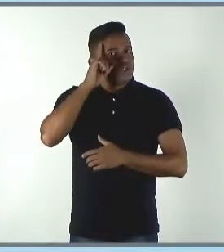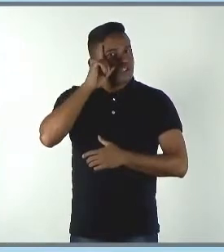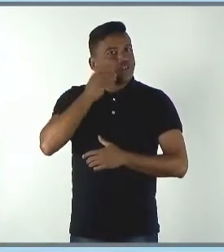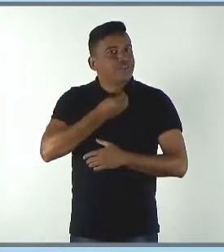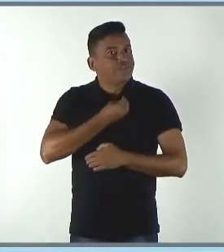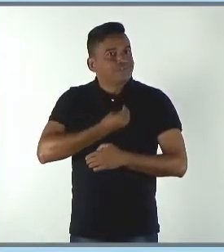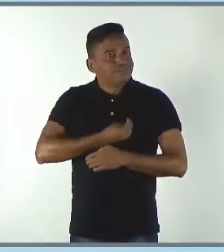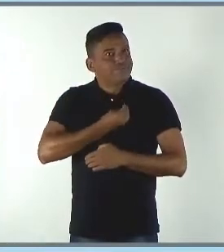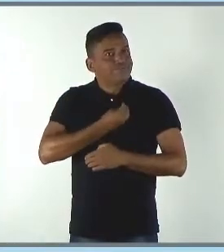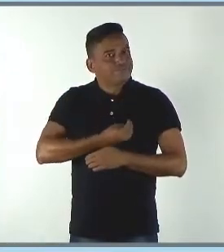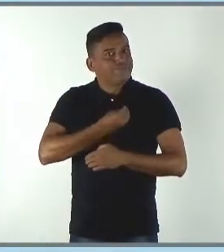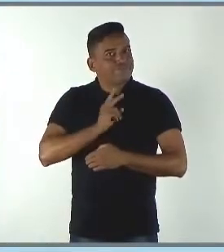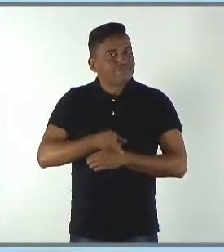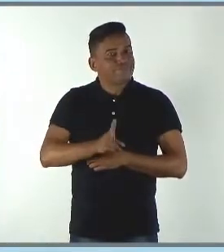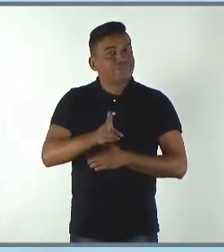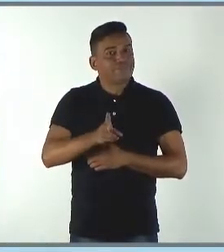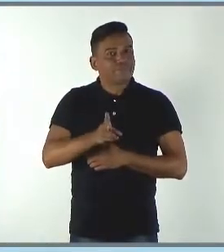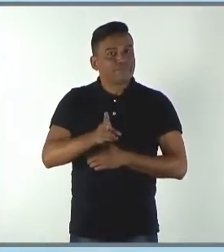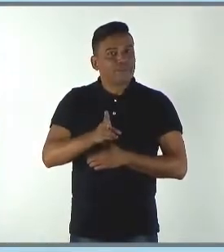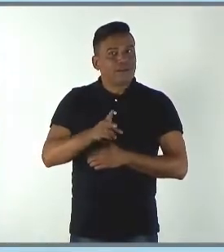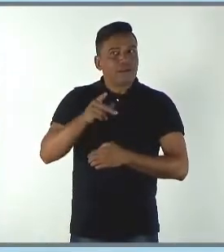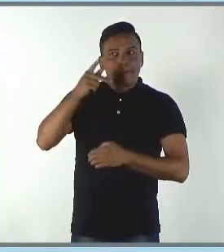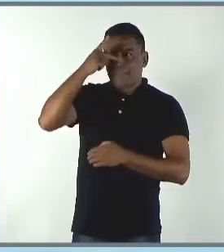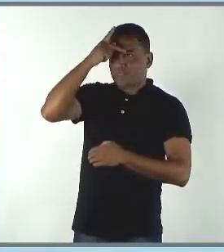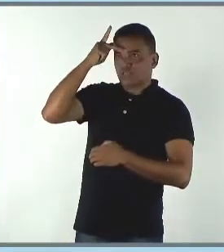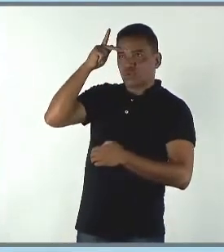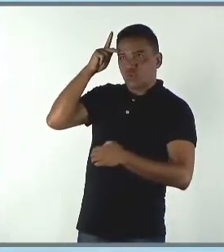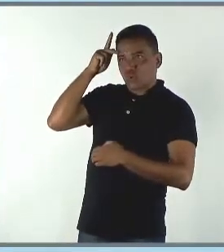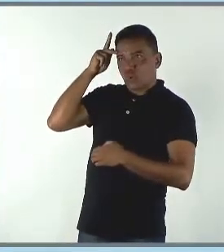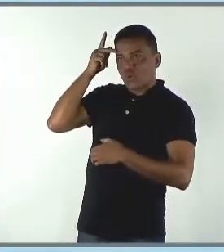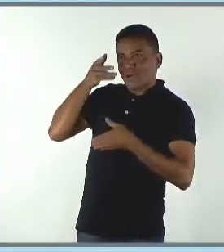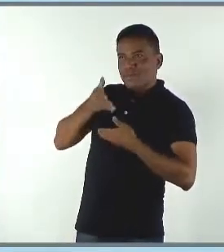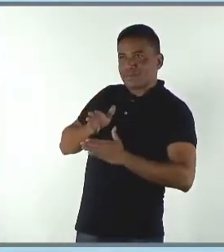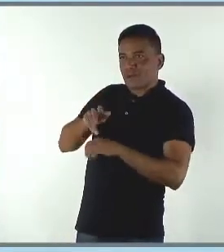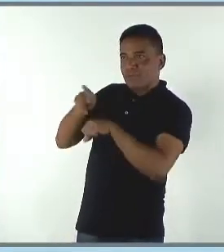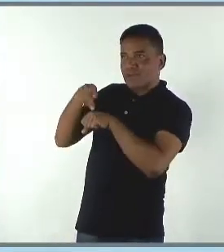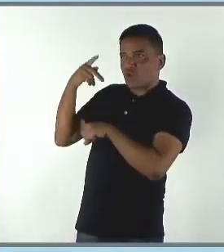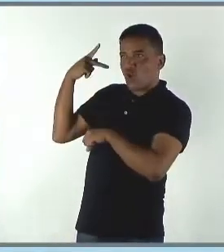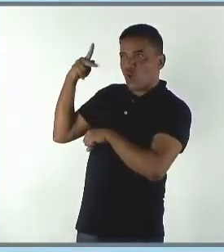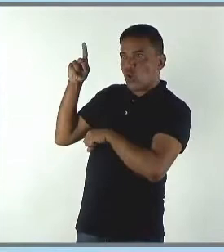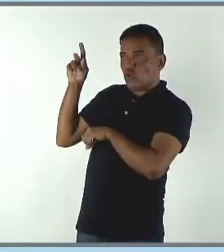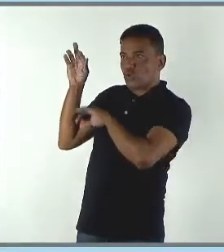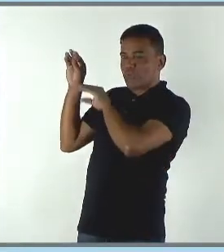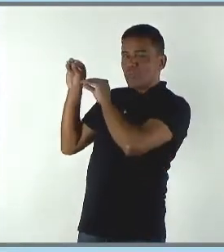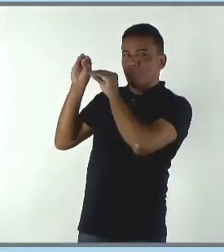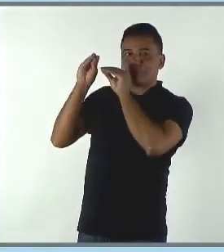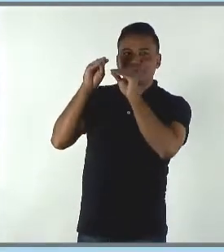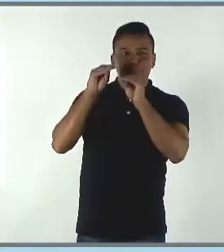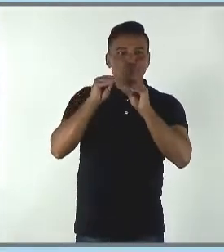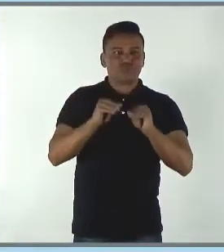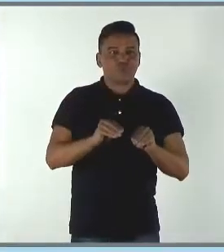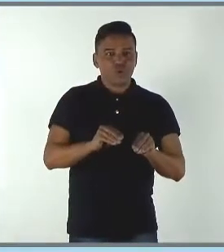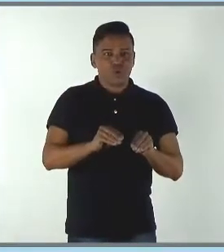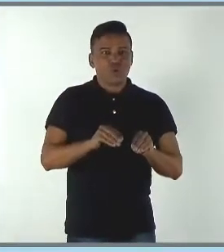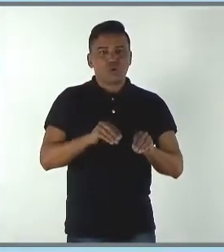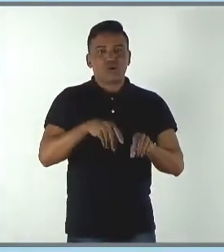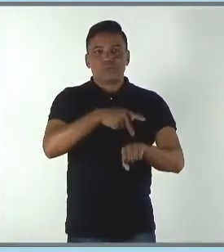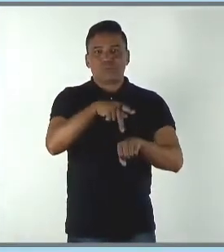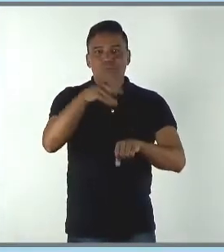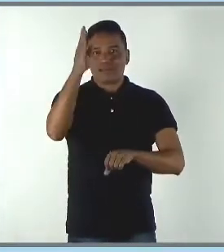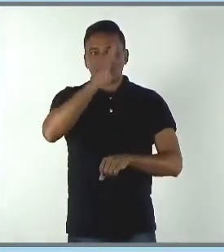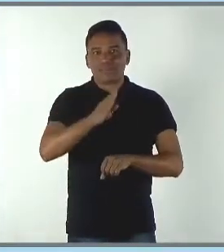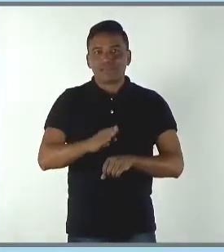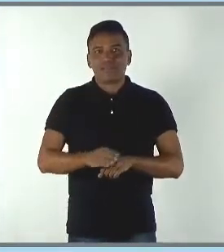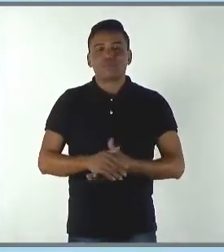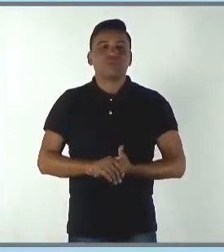o processo de estrangeiridade está lá. Né? Então, essas situações mostram o tempo inteiro que cada indivíduo negro ou negra precisa o tempo inteiro